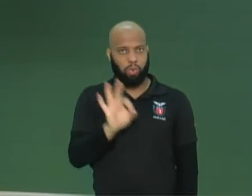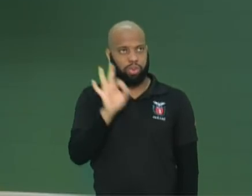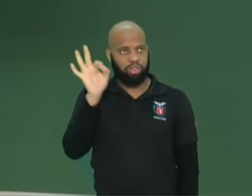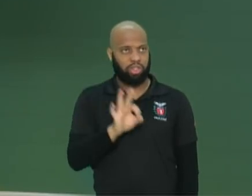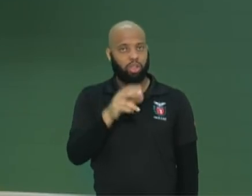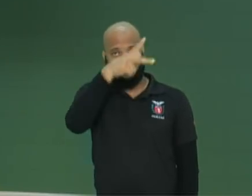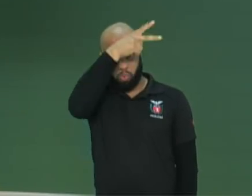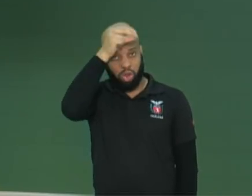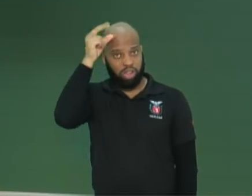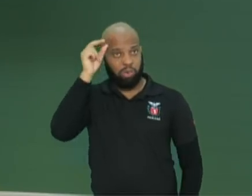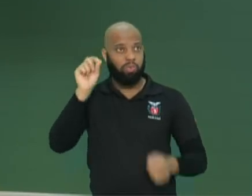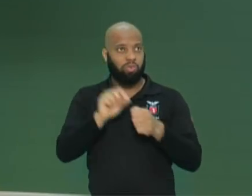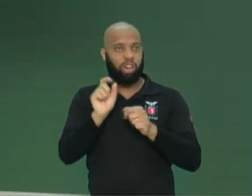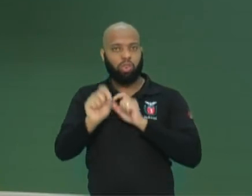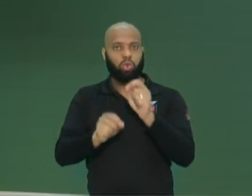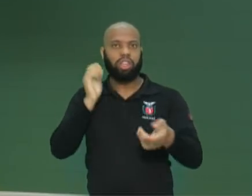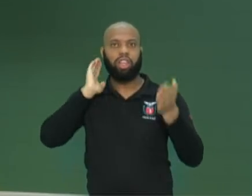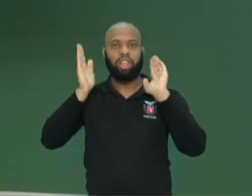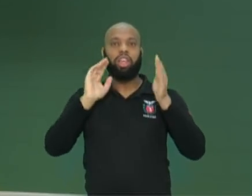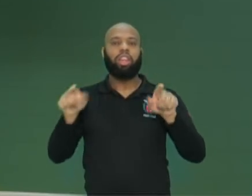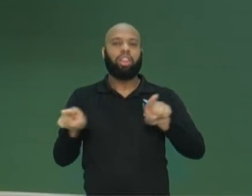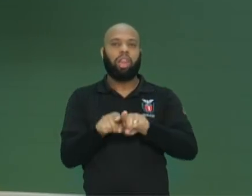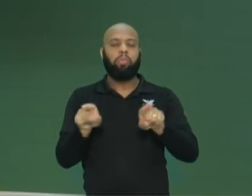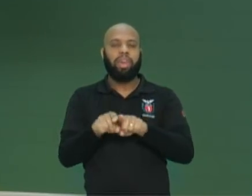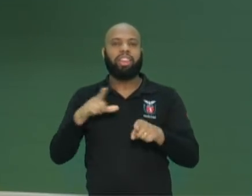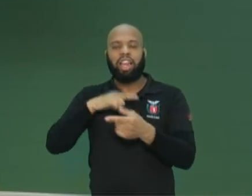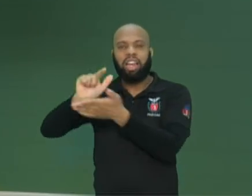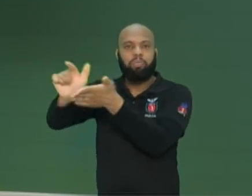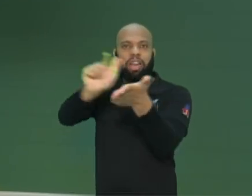55% dos municípios têm rede de esgoto.